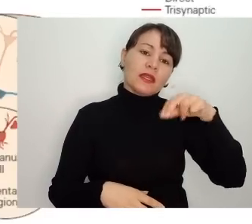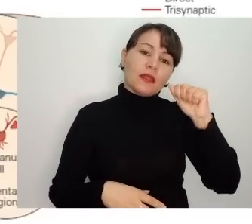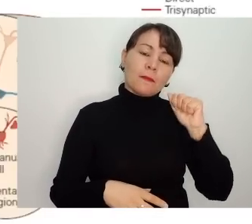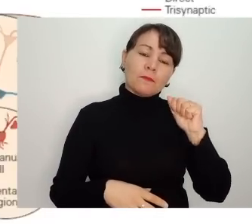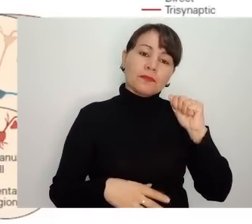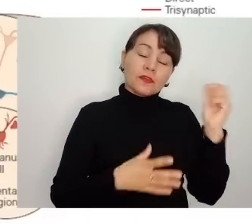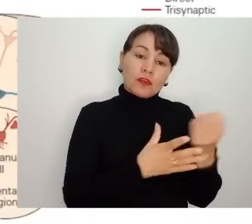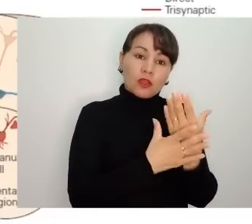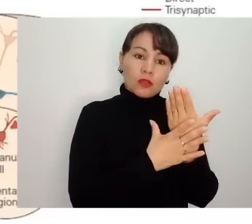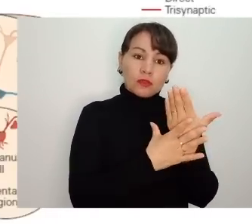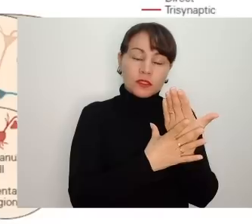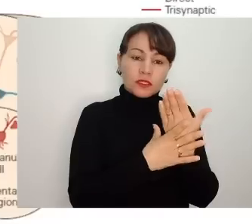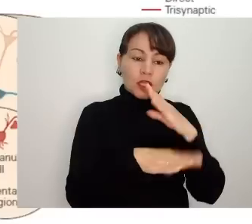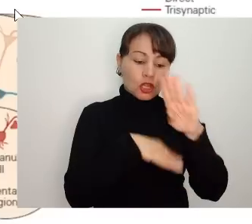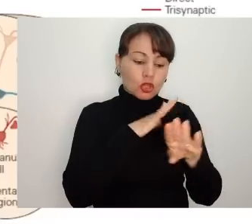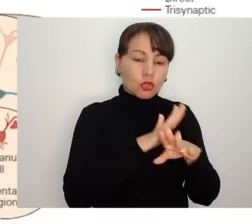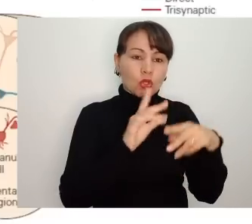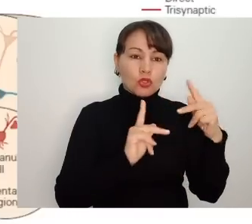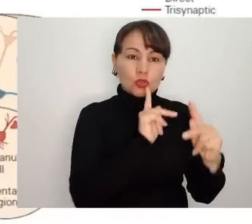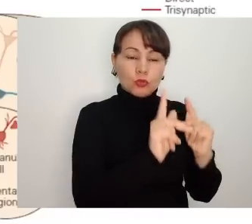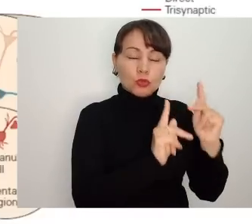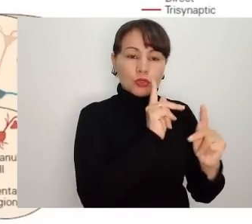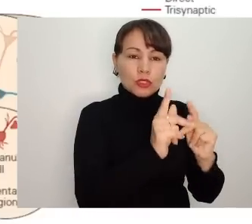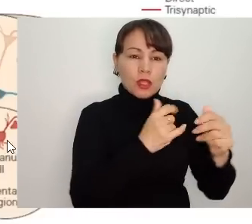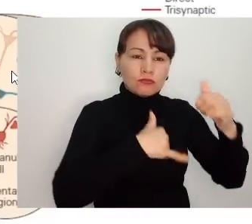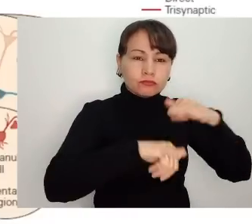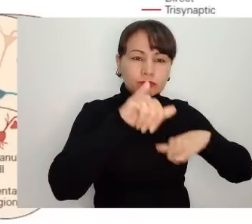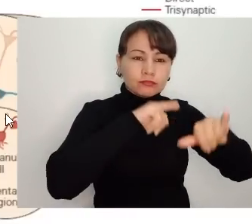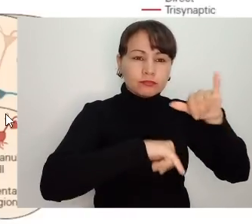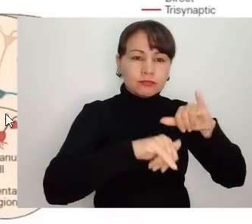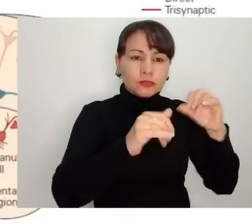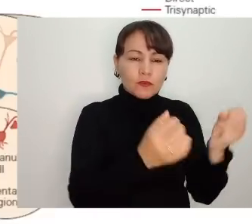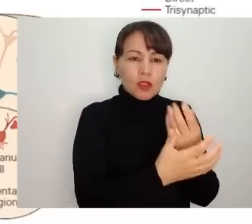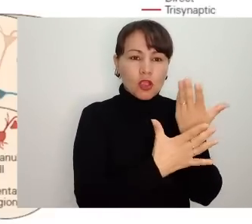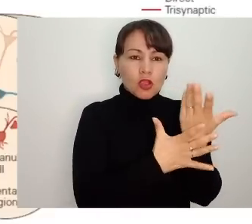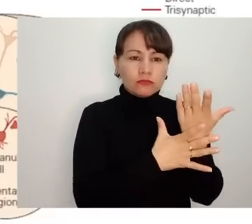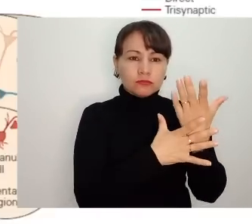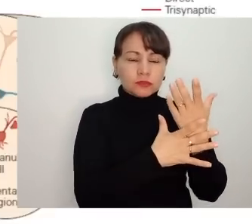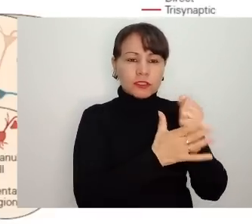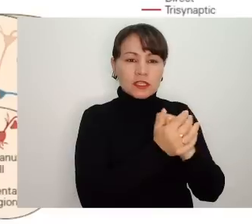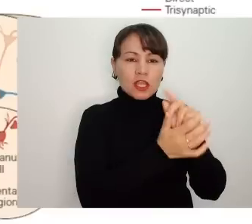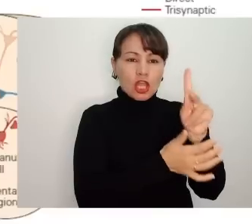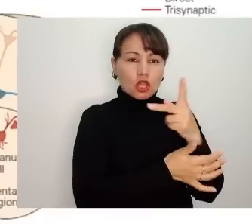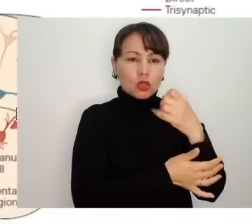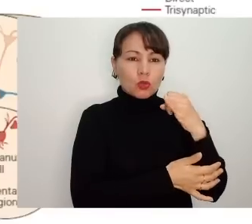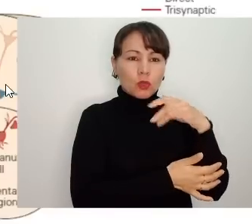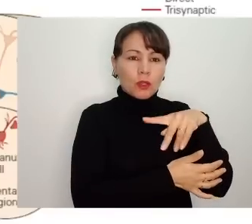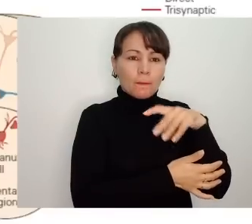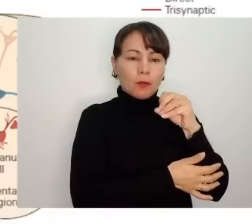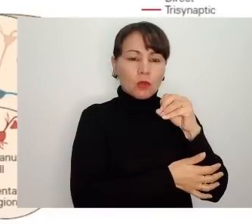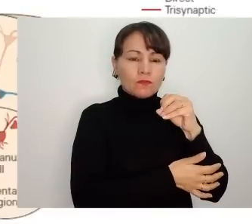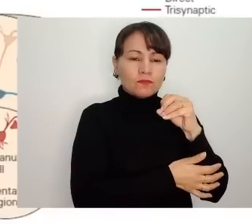nesse momento, ter todo o processo bioquímico que vai acontecer no hipocampo,